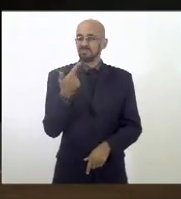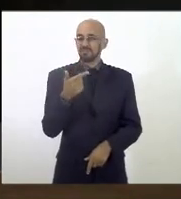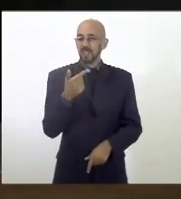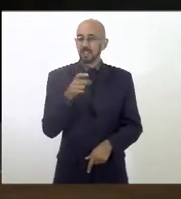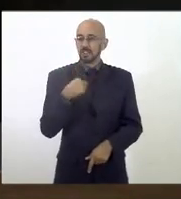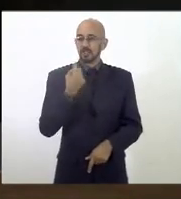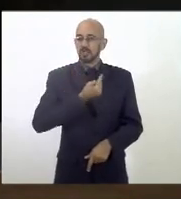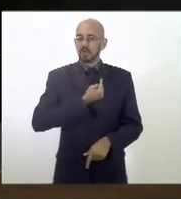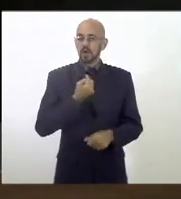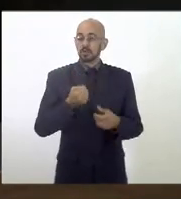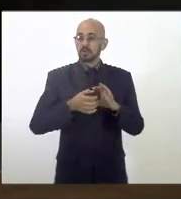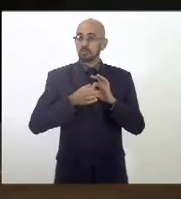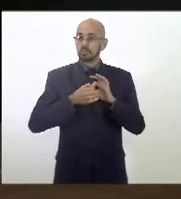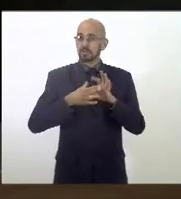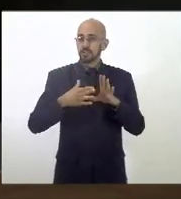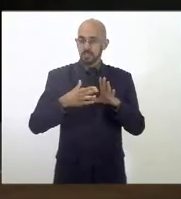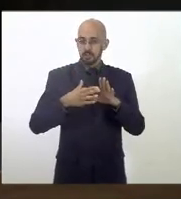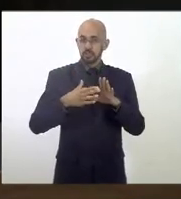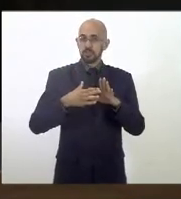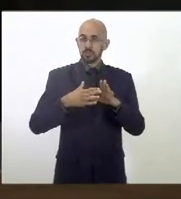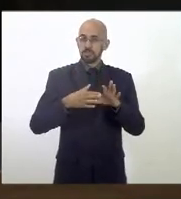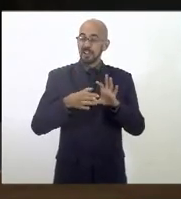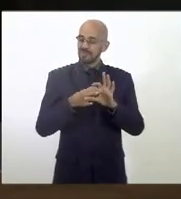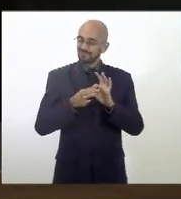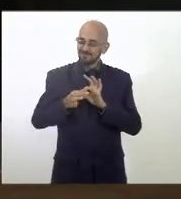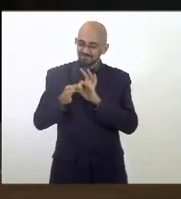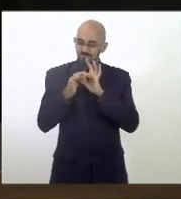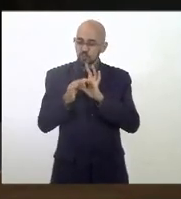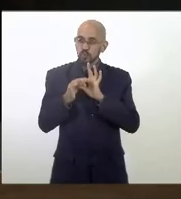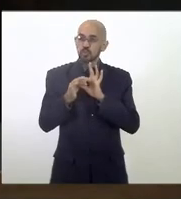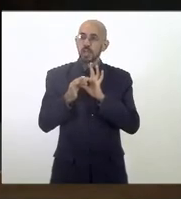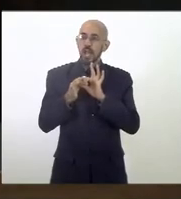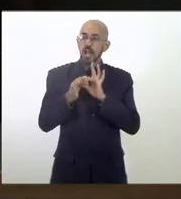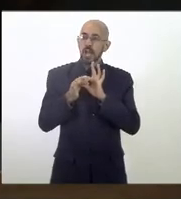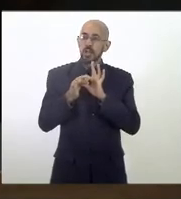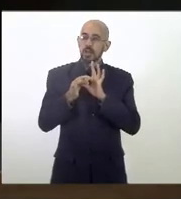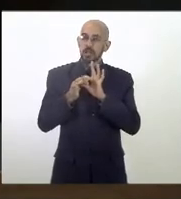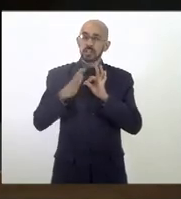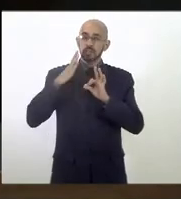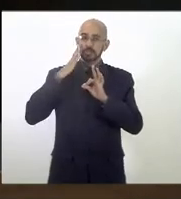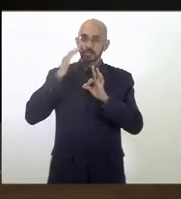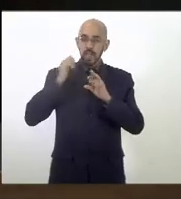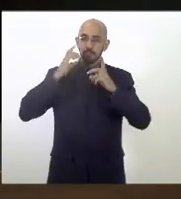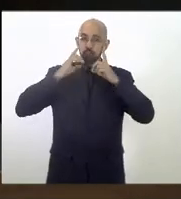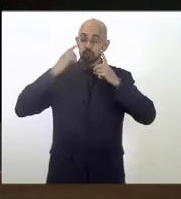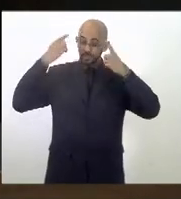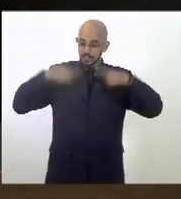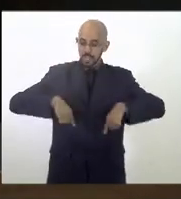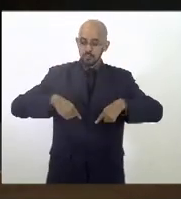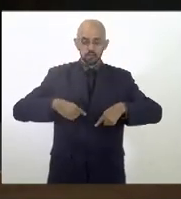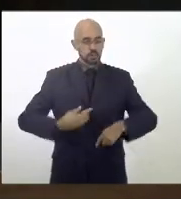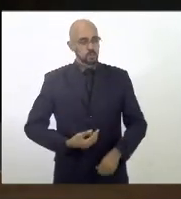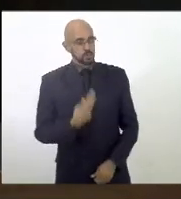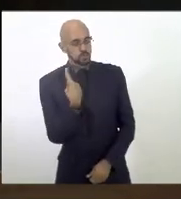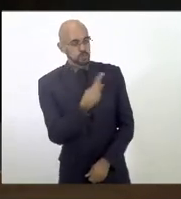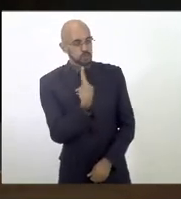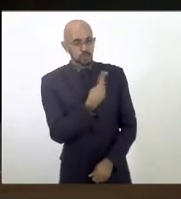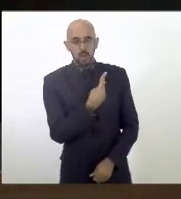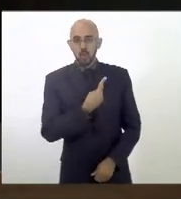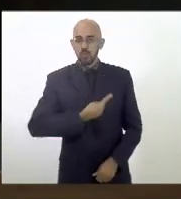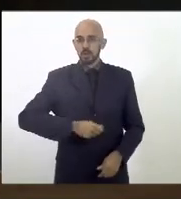nós estamos à disposição, estamos juntos, sabemos do desafio que Vossa Excelência enfrenta nesse primeiro